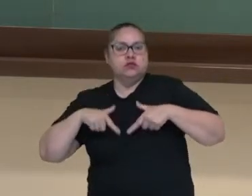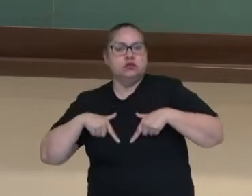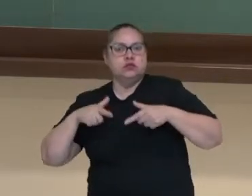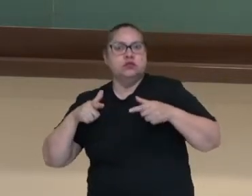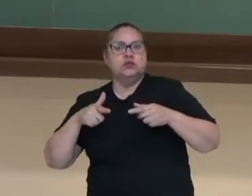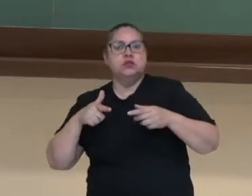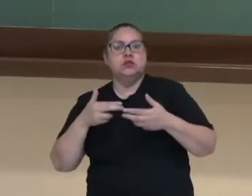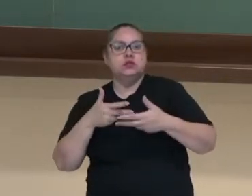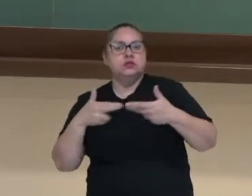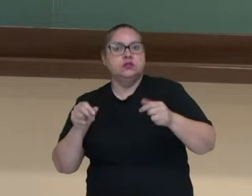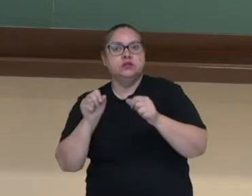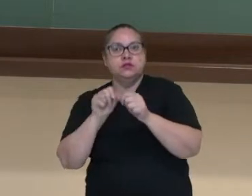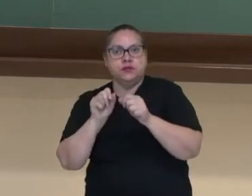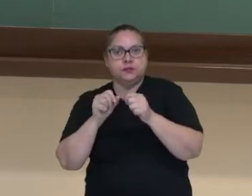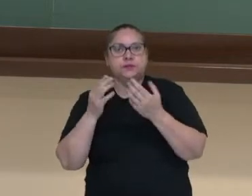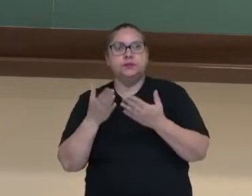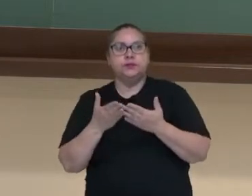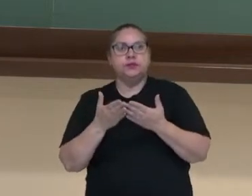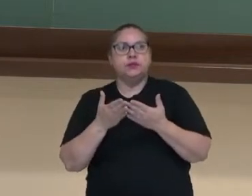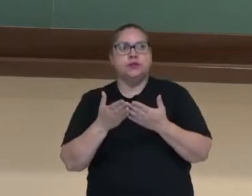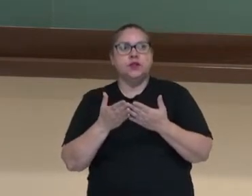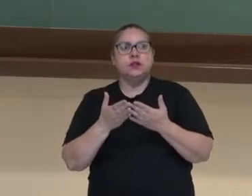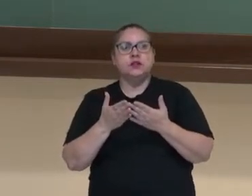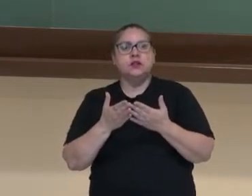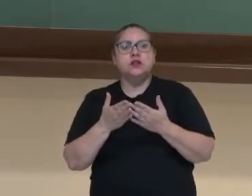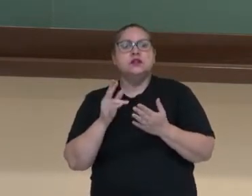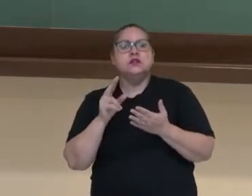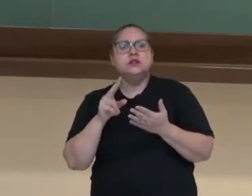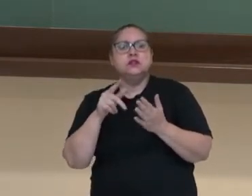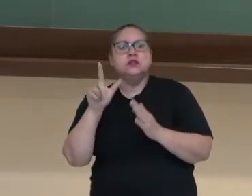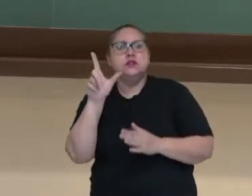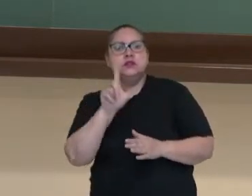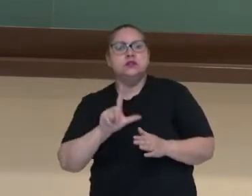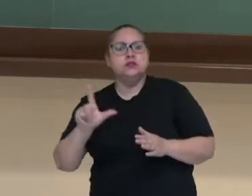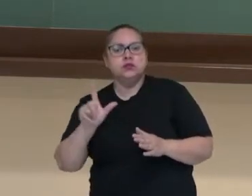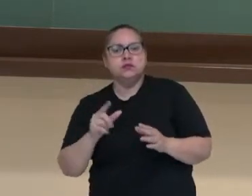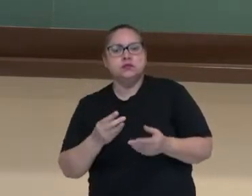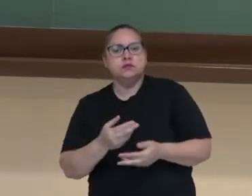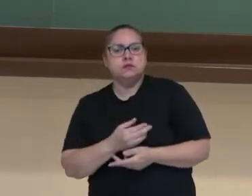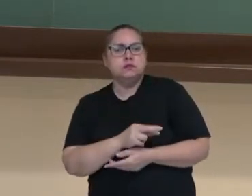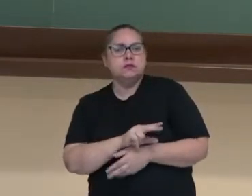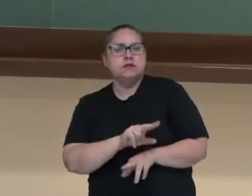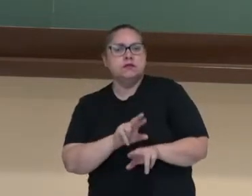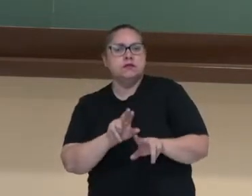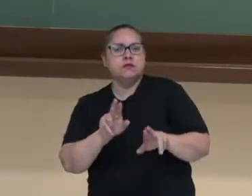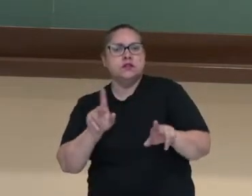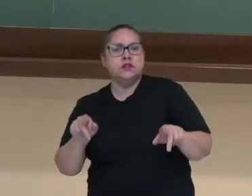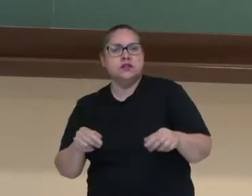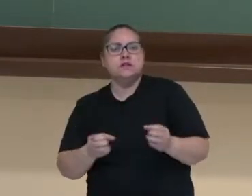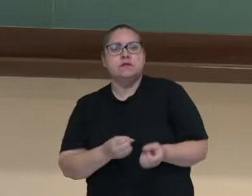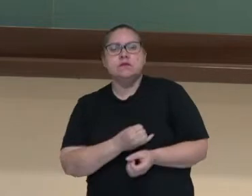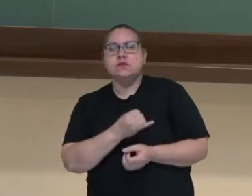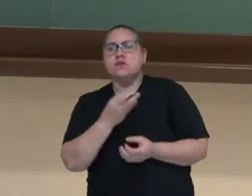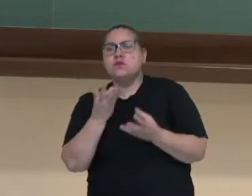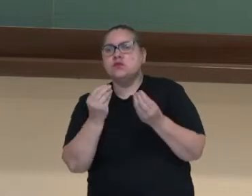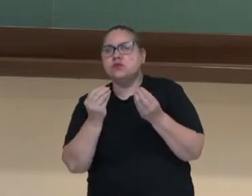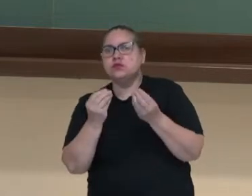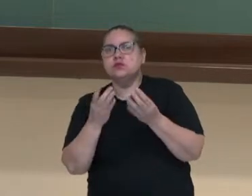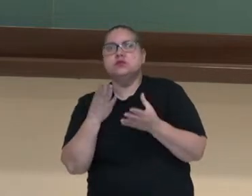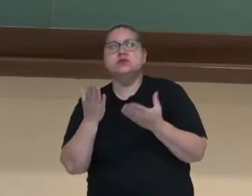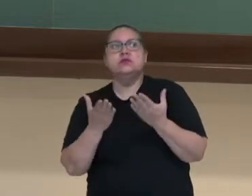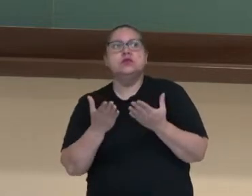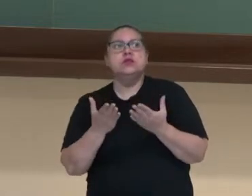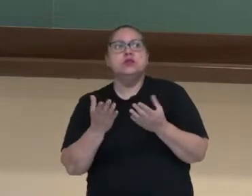e dos feitos grandiosos. Em nossa literatura temos vários poemas épicos, né? Dentre